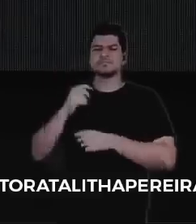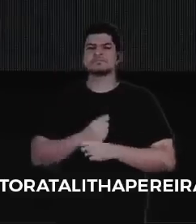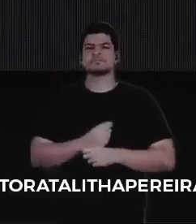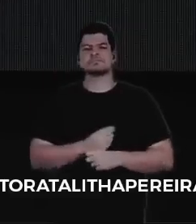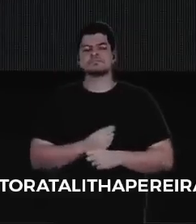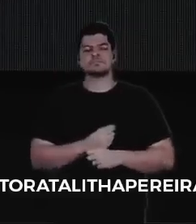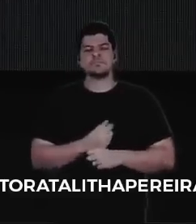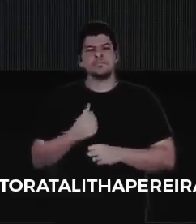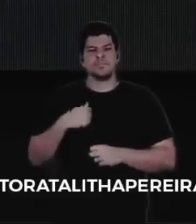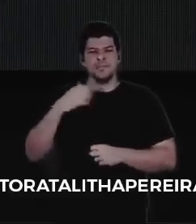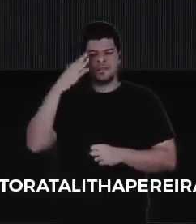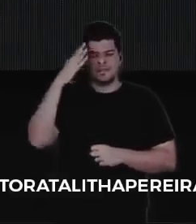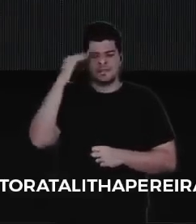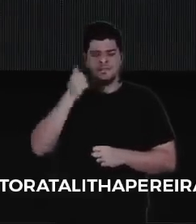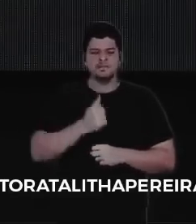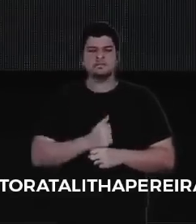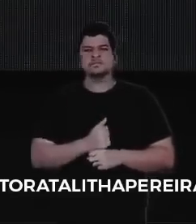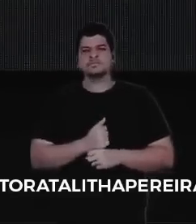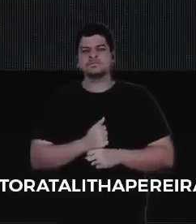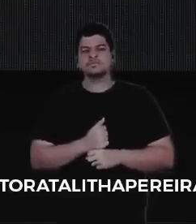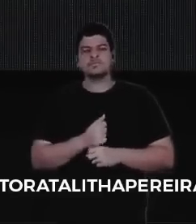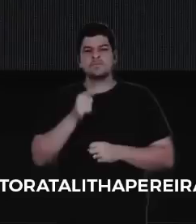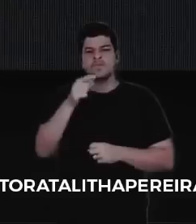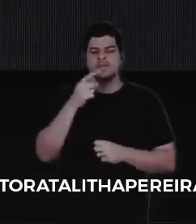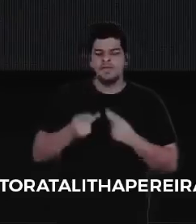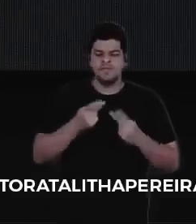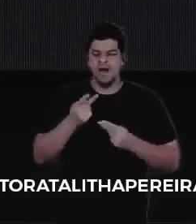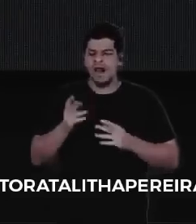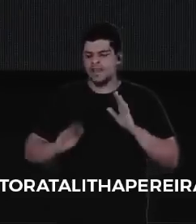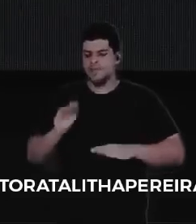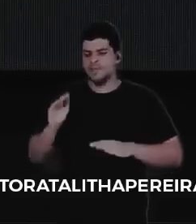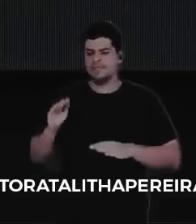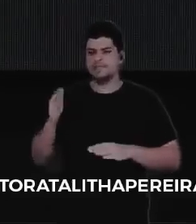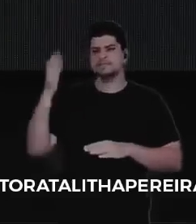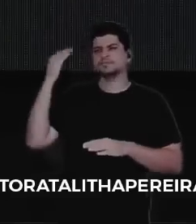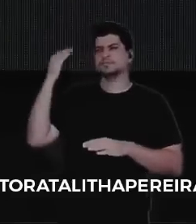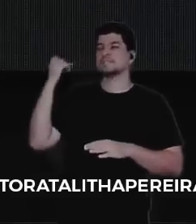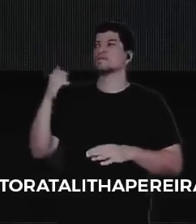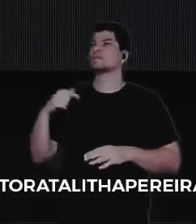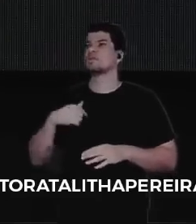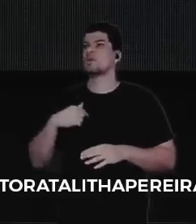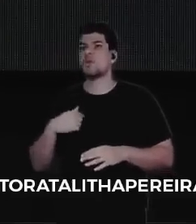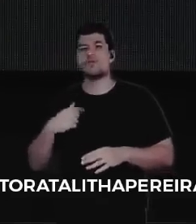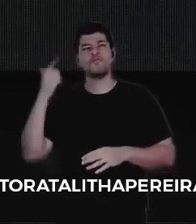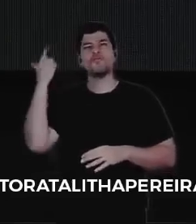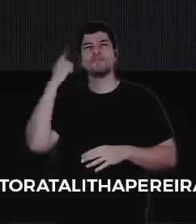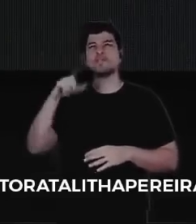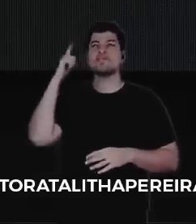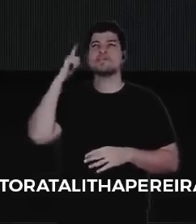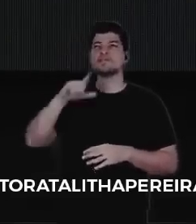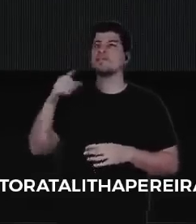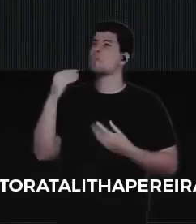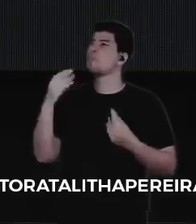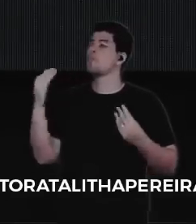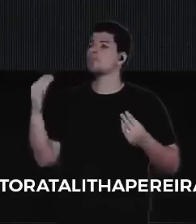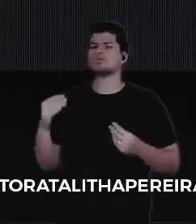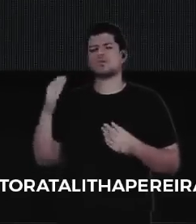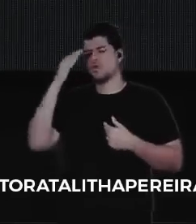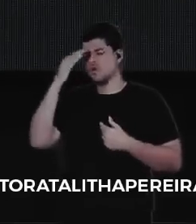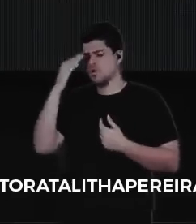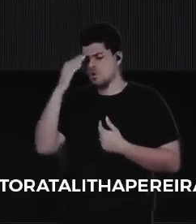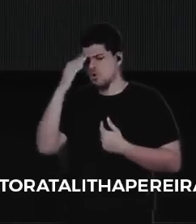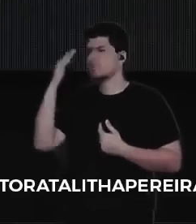Eu sei que talvez você diga assim: mas eu fui tão bem sucedido no passado, maravilha, glória a Deus, que bênção. Mas